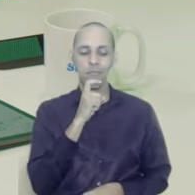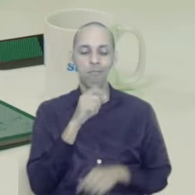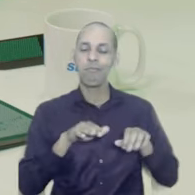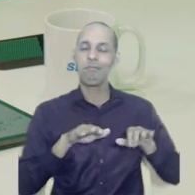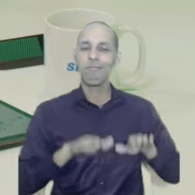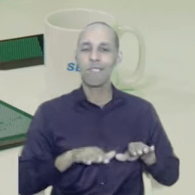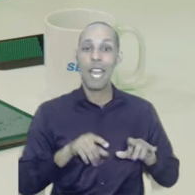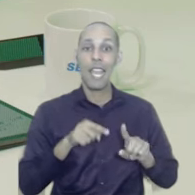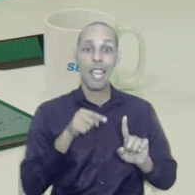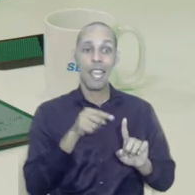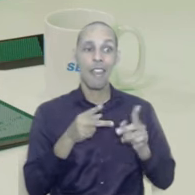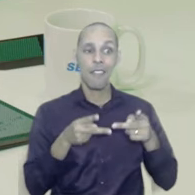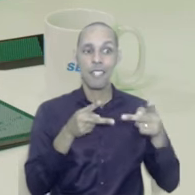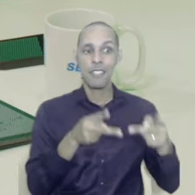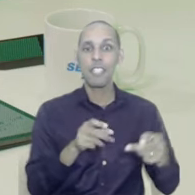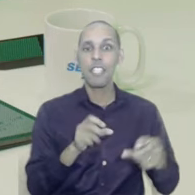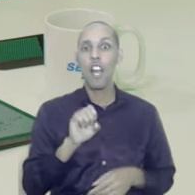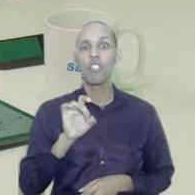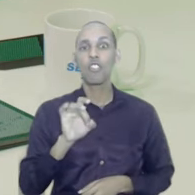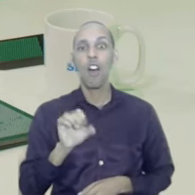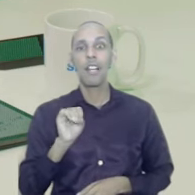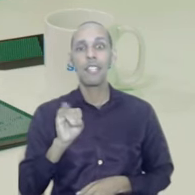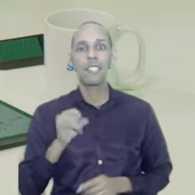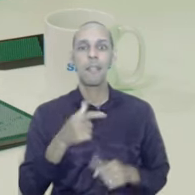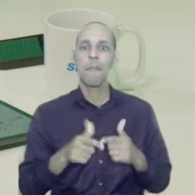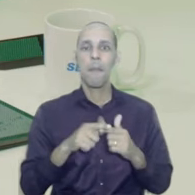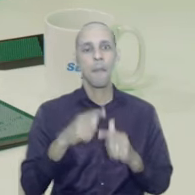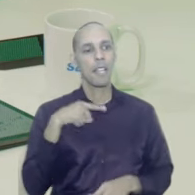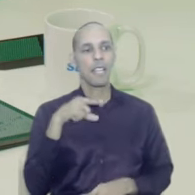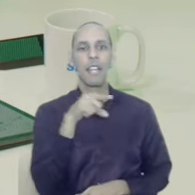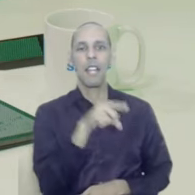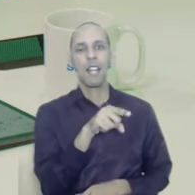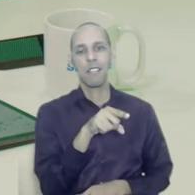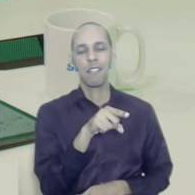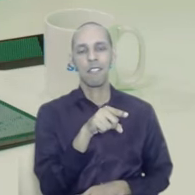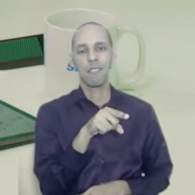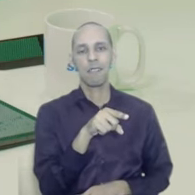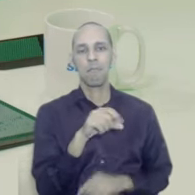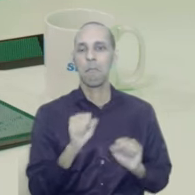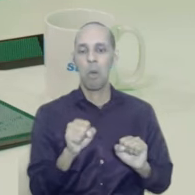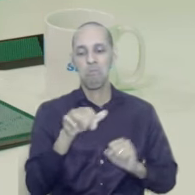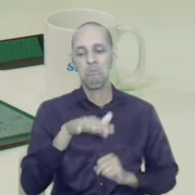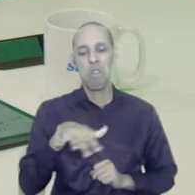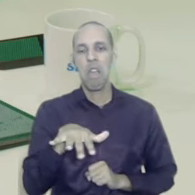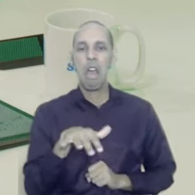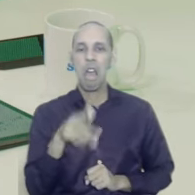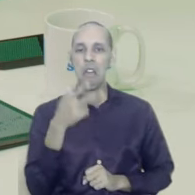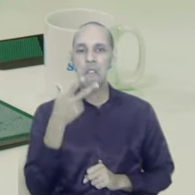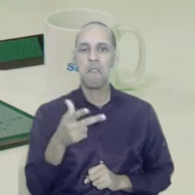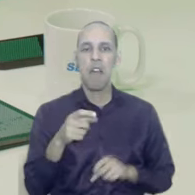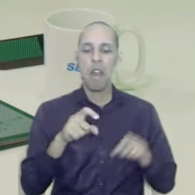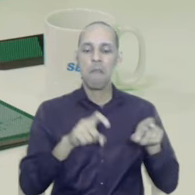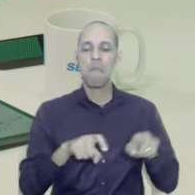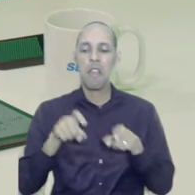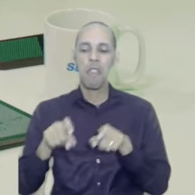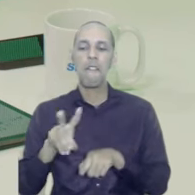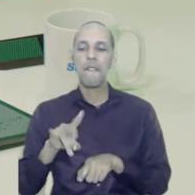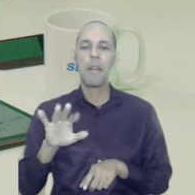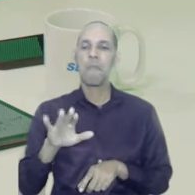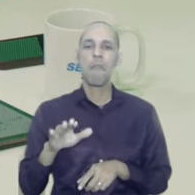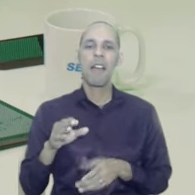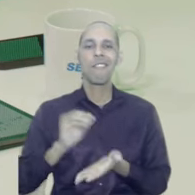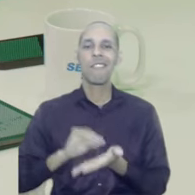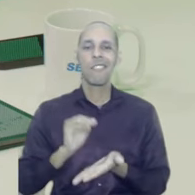problema então aí pode ser um compliance ambiental pode ser uma área que ele falou que ia plantar e não plantou é